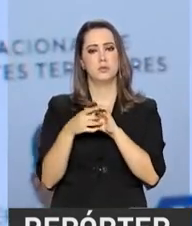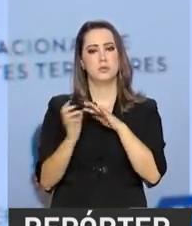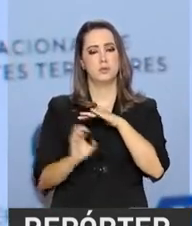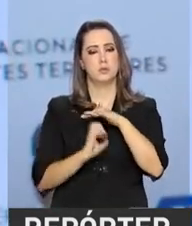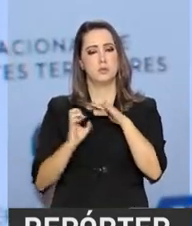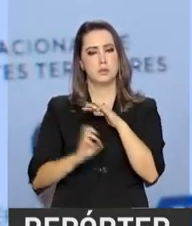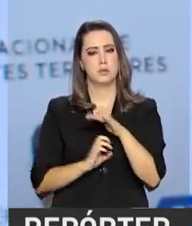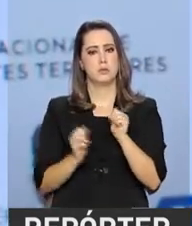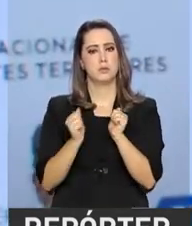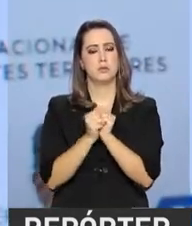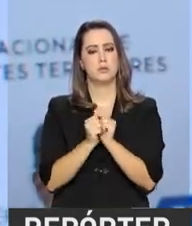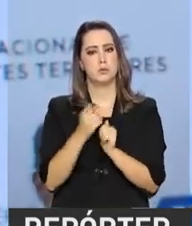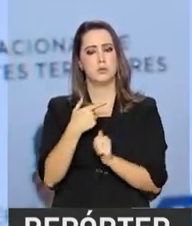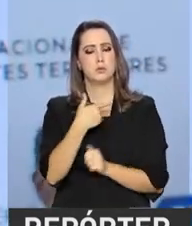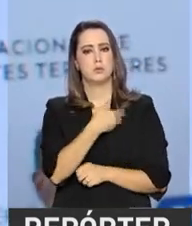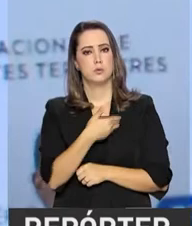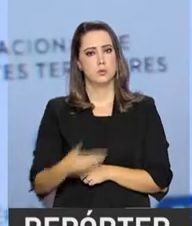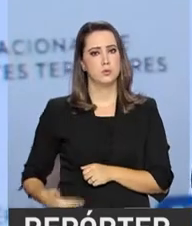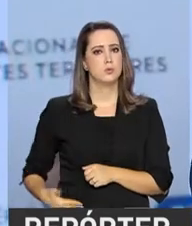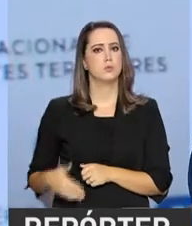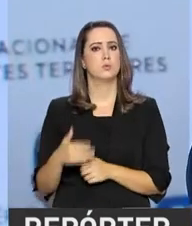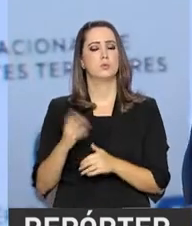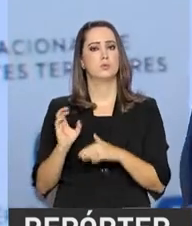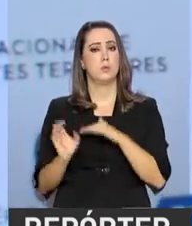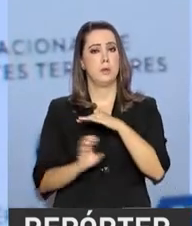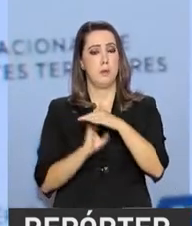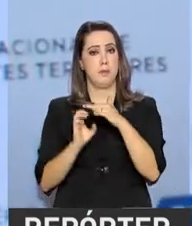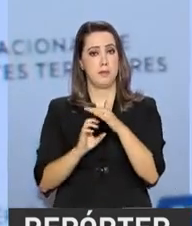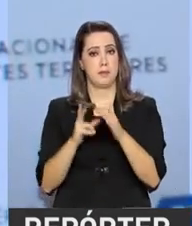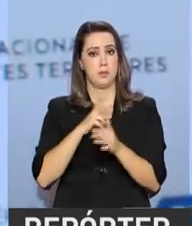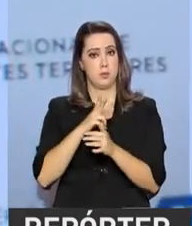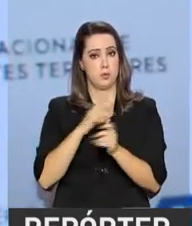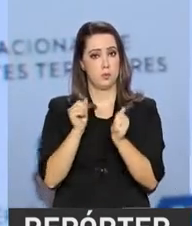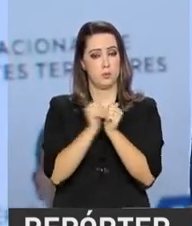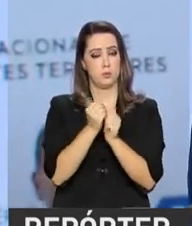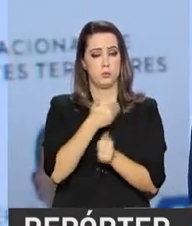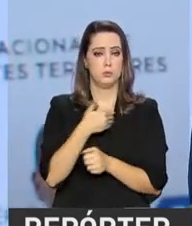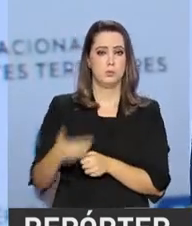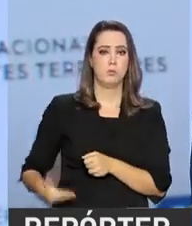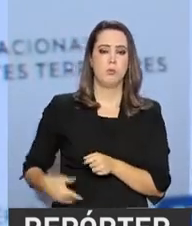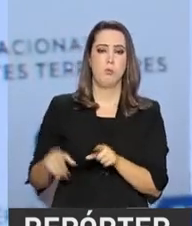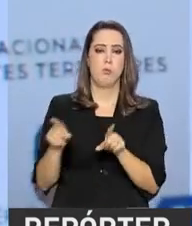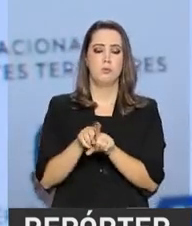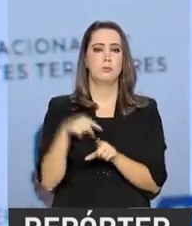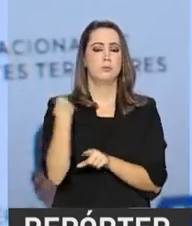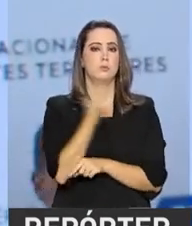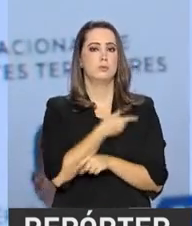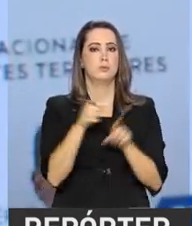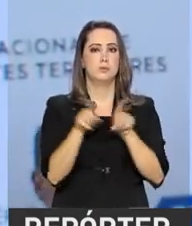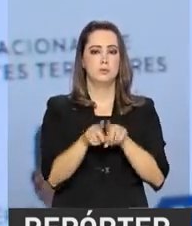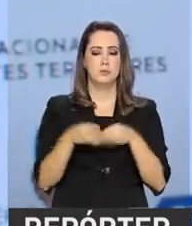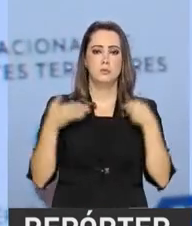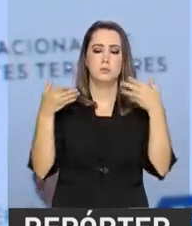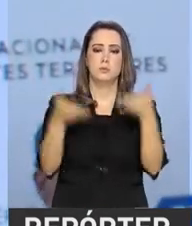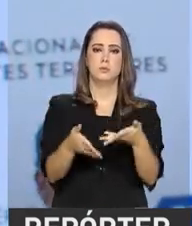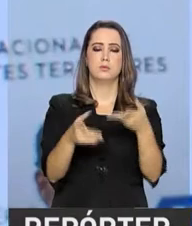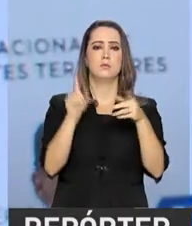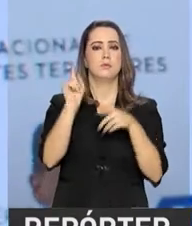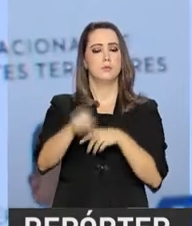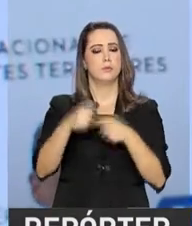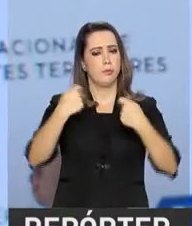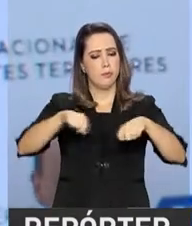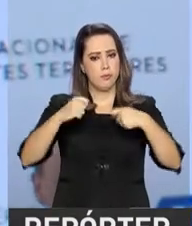firmes e duradouras com o setor privado e pra que a gente estabeleça nessa parceria firme e duradoura é